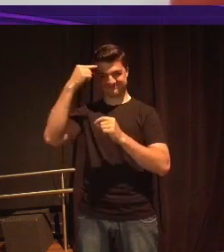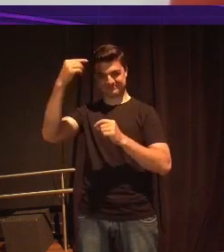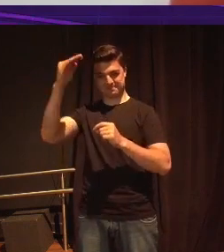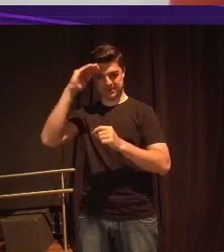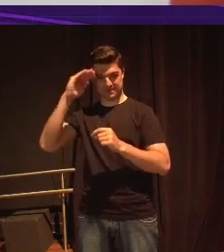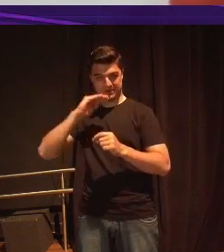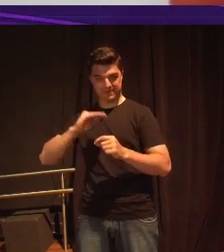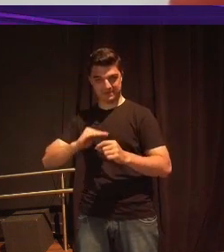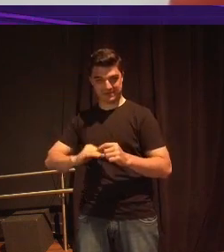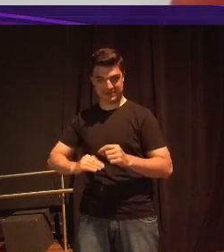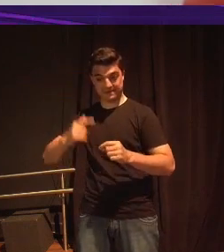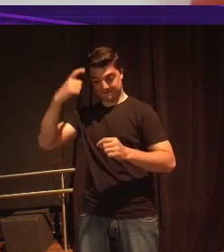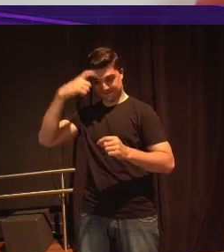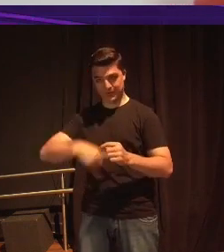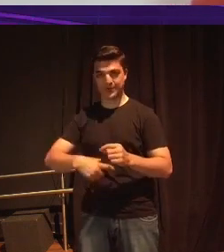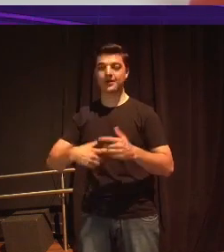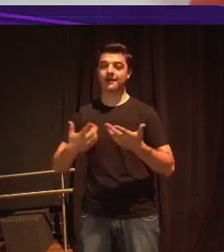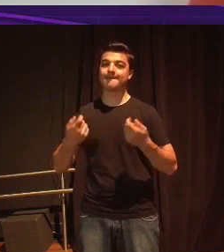disso, né?